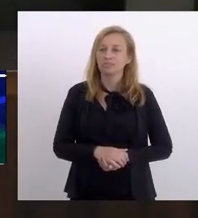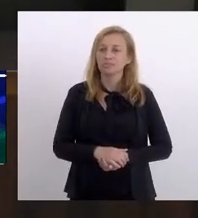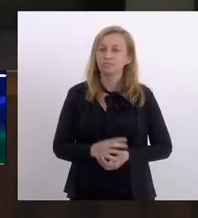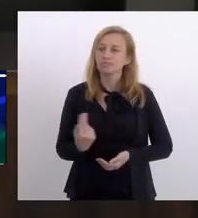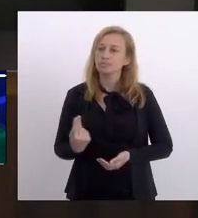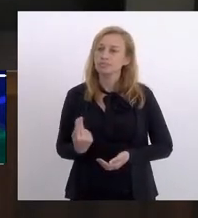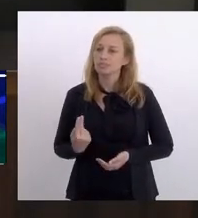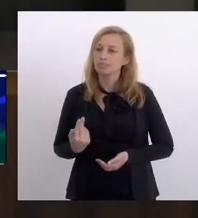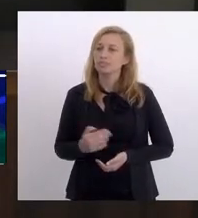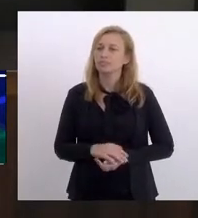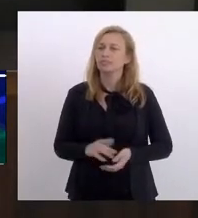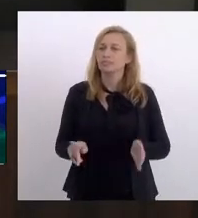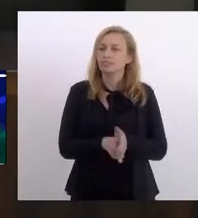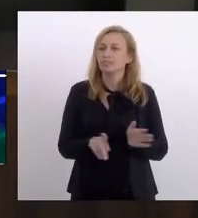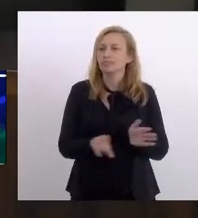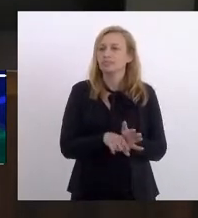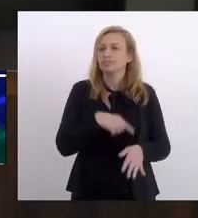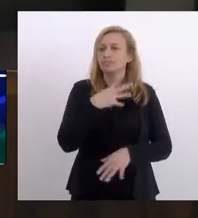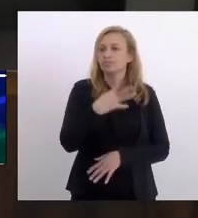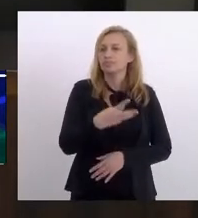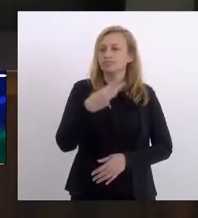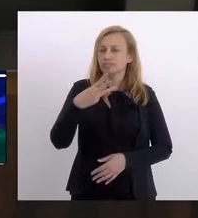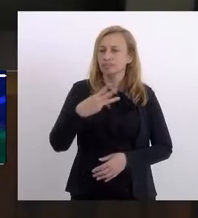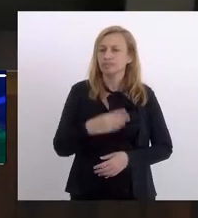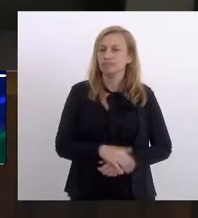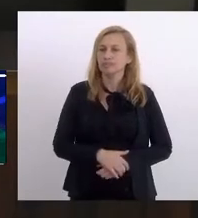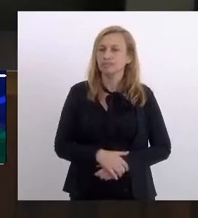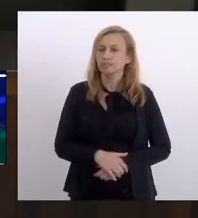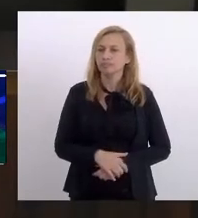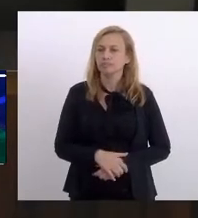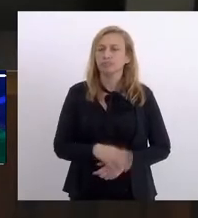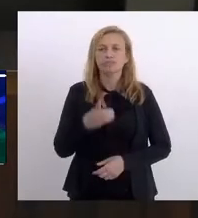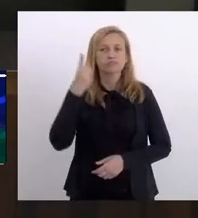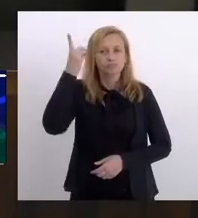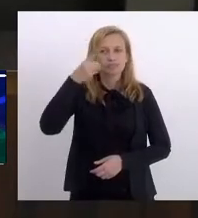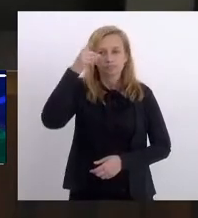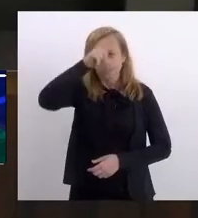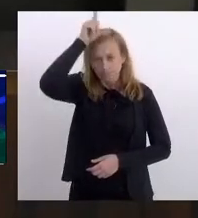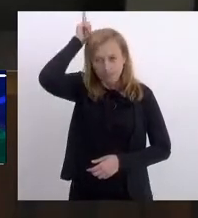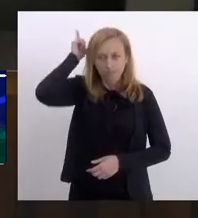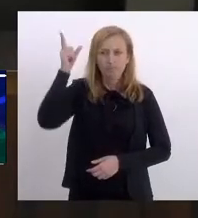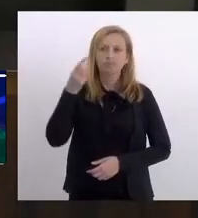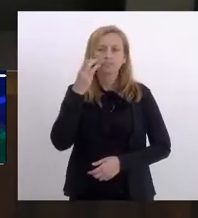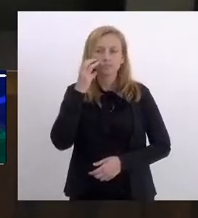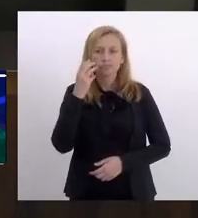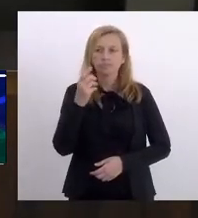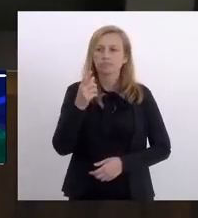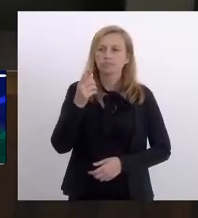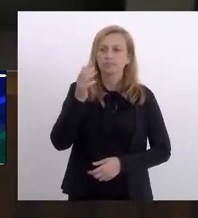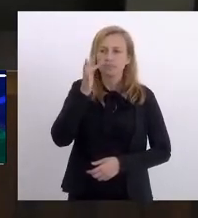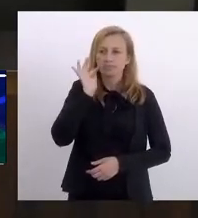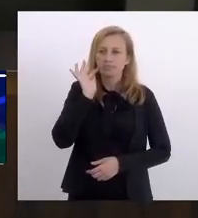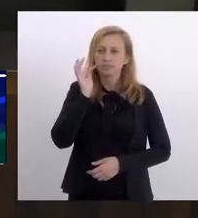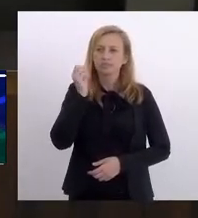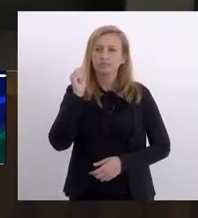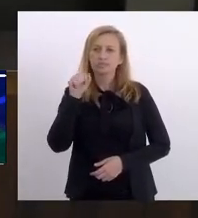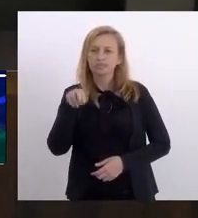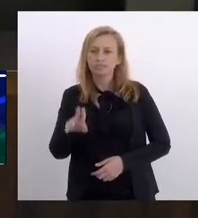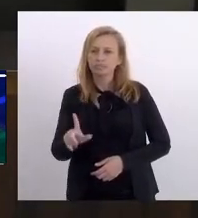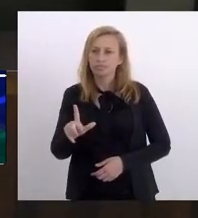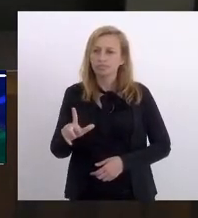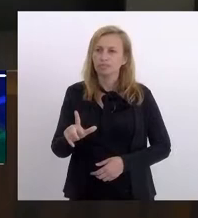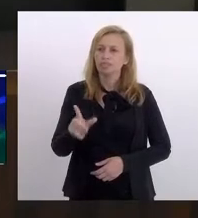coautoria ao projeto de lei complementar 43. Deputado Luiz Paulo, Valdec, Flávio, Samuel,